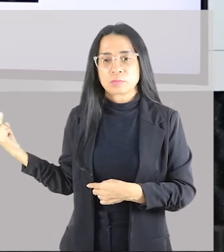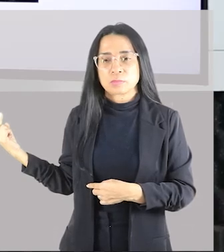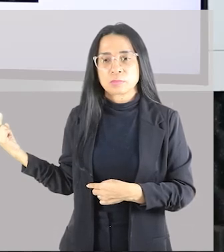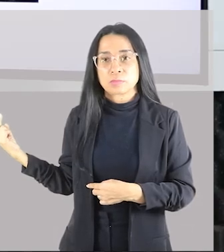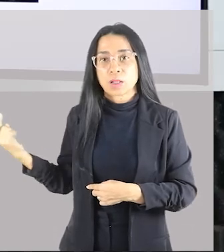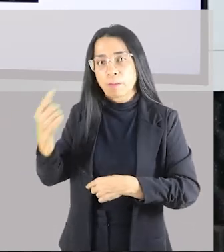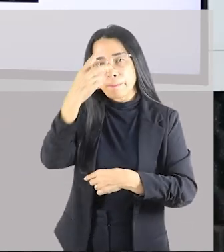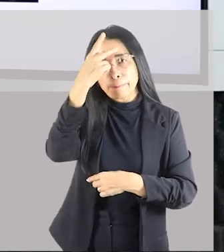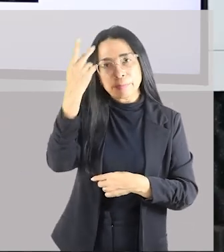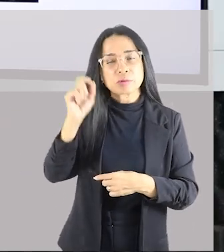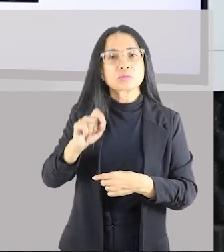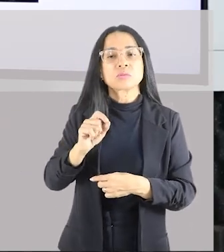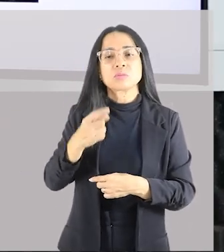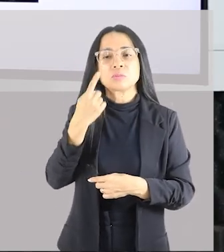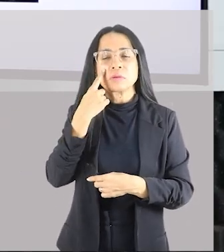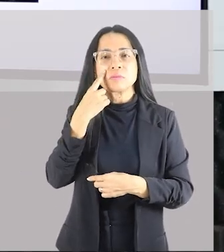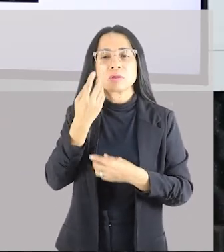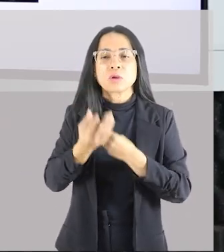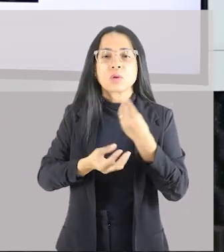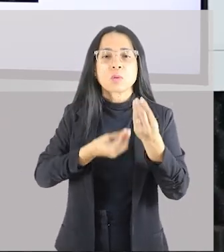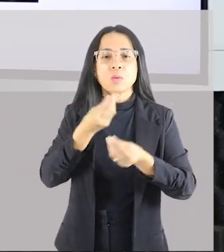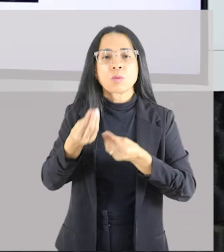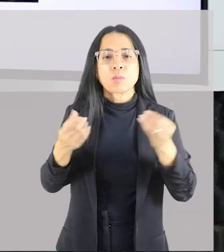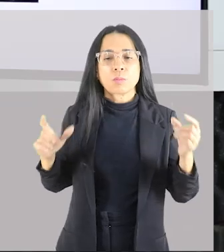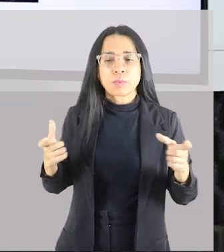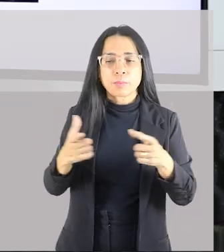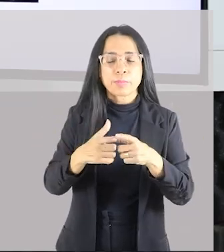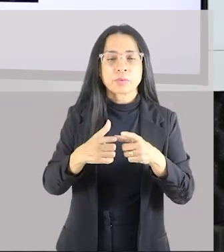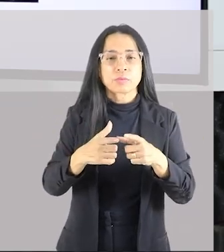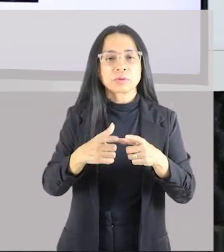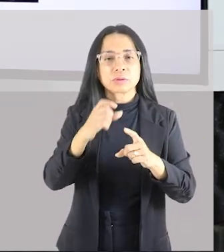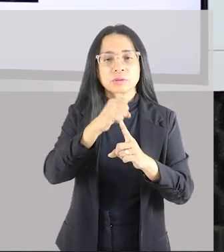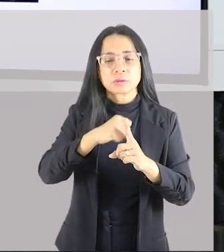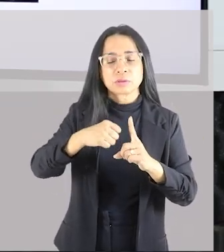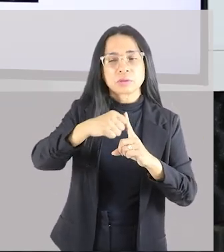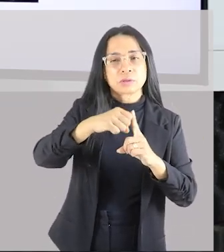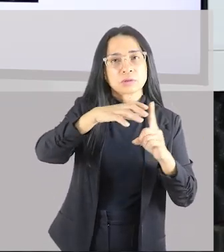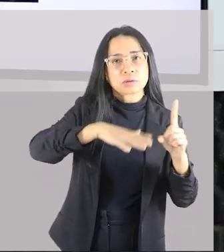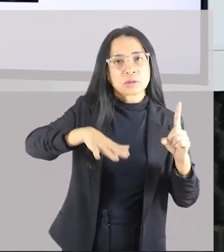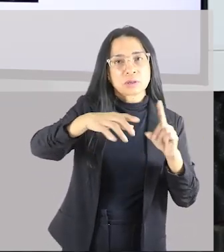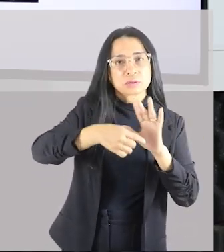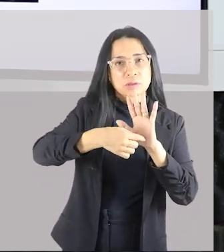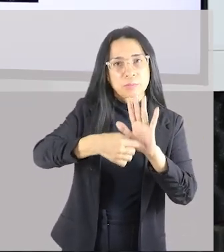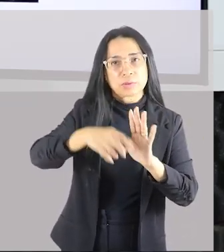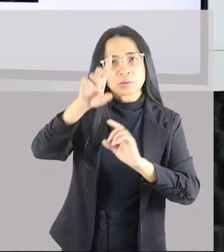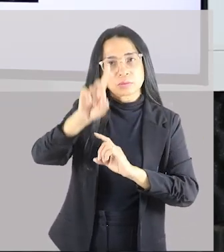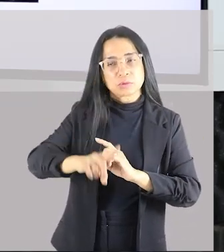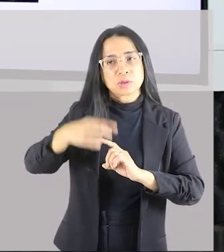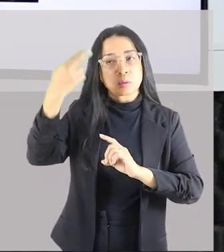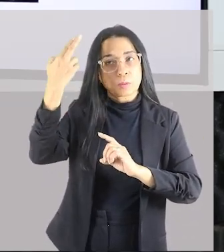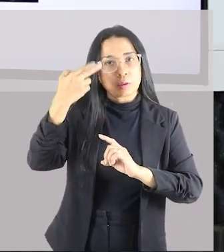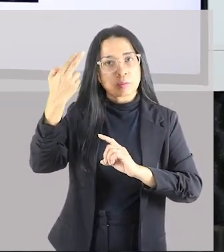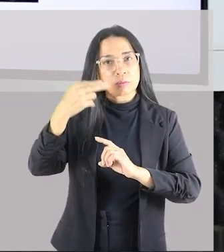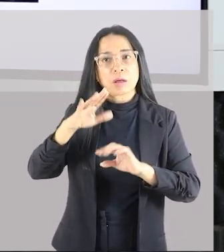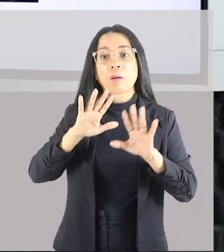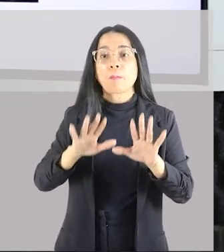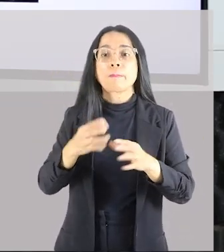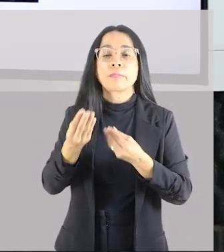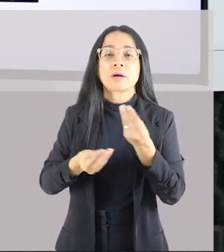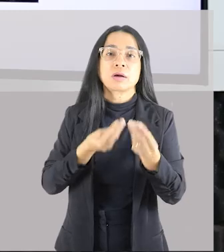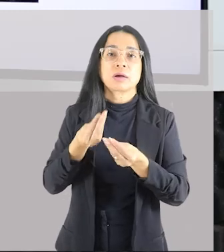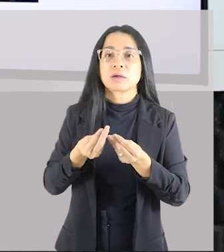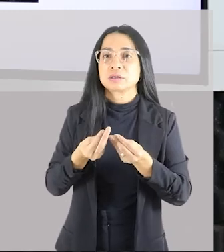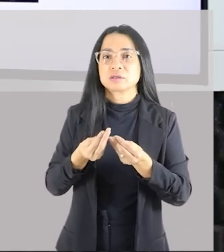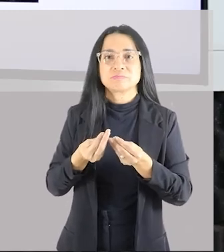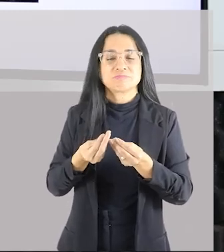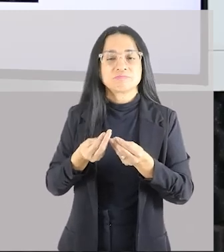Então, são pessoas aí consideradas como minorias que apresentam seu direito natural, mas de algum modo seu